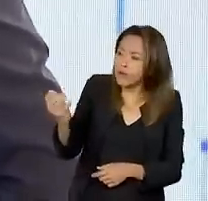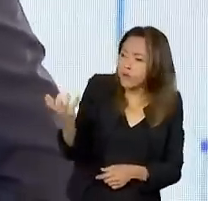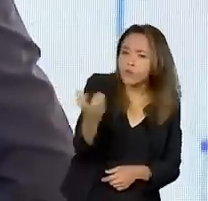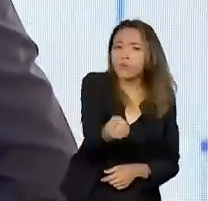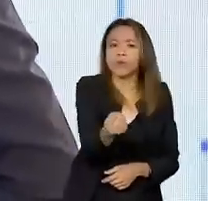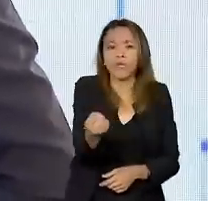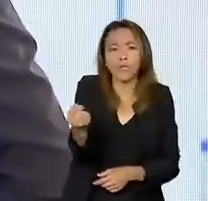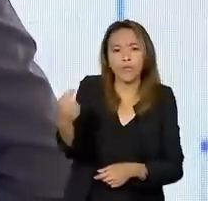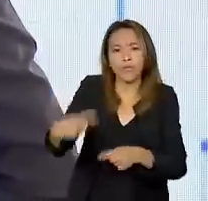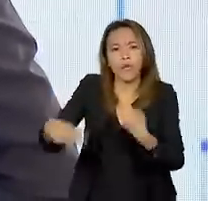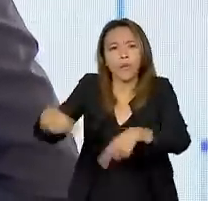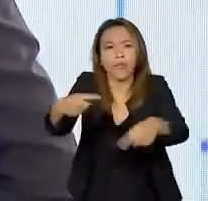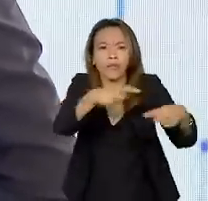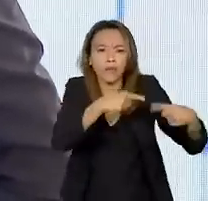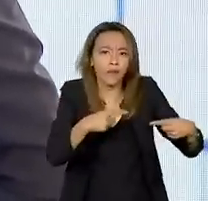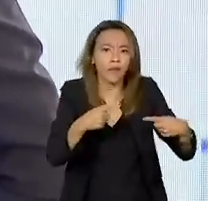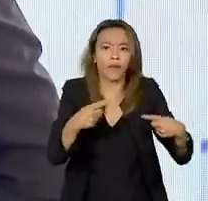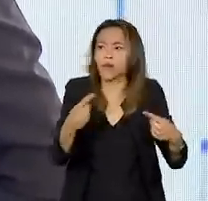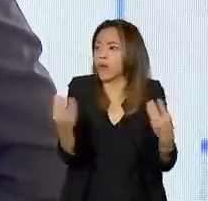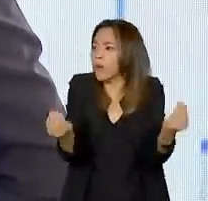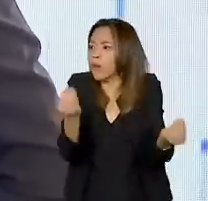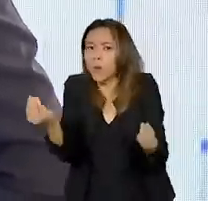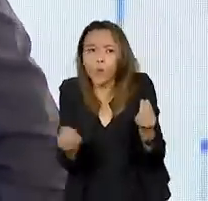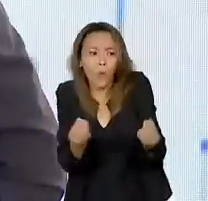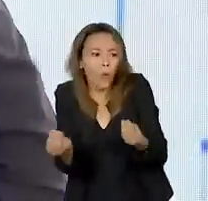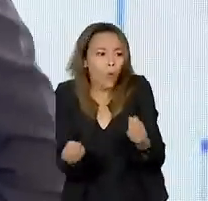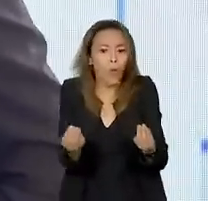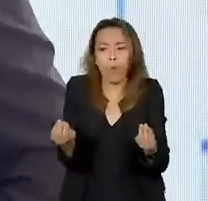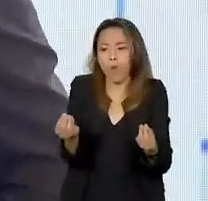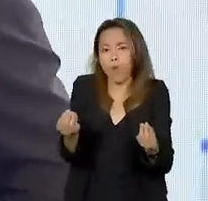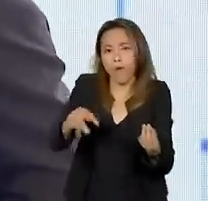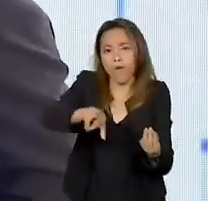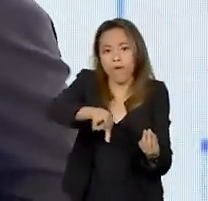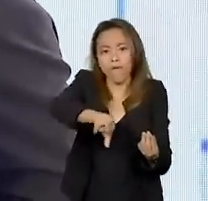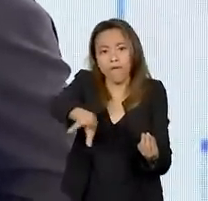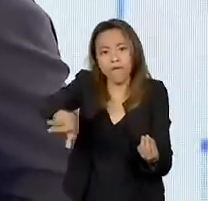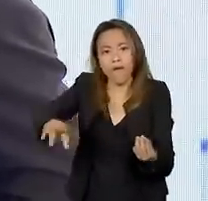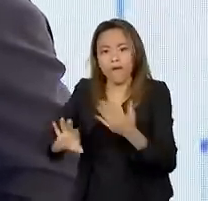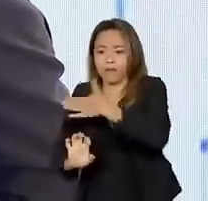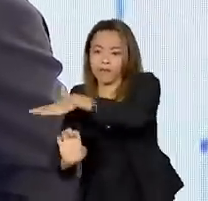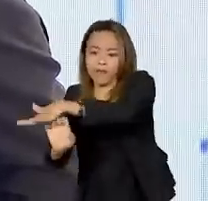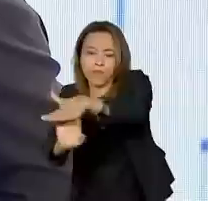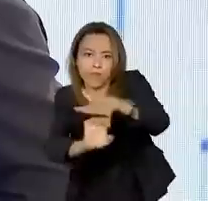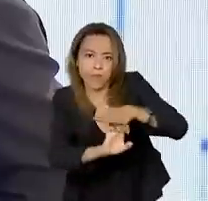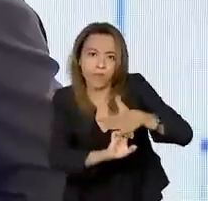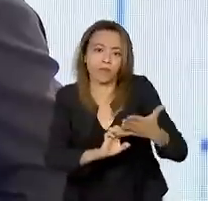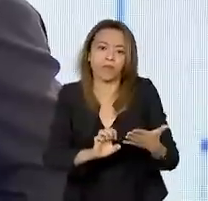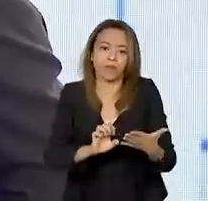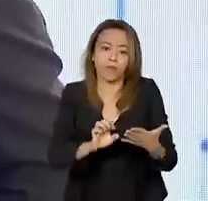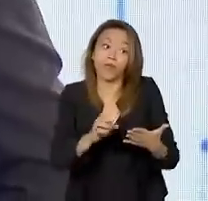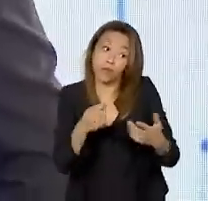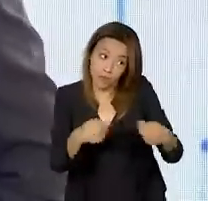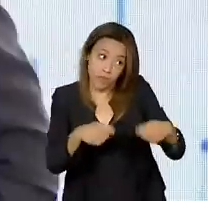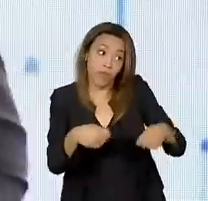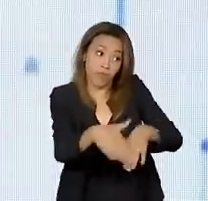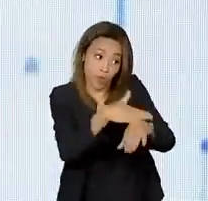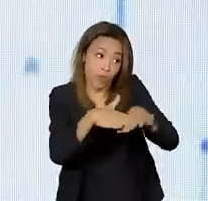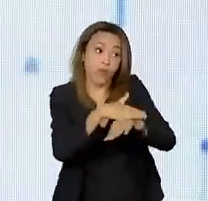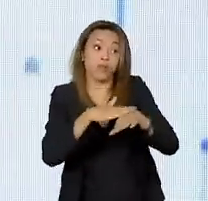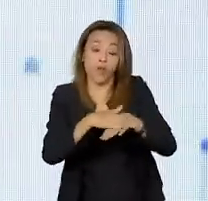pode reconverter diversas empresas, e aqui também, Alban, né, esse debate a gente precisa fazer com a